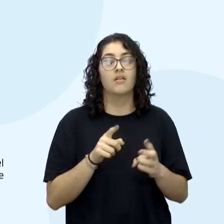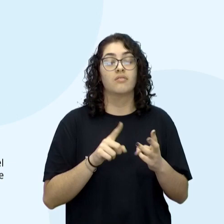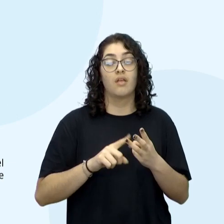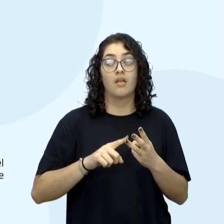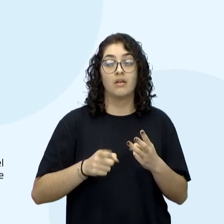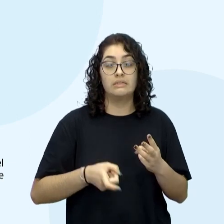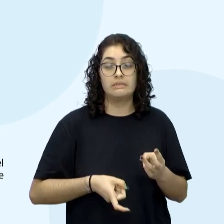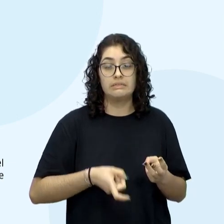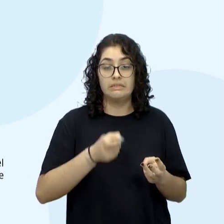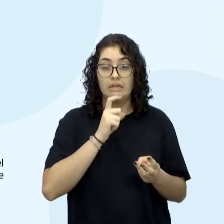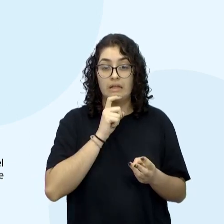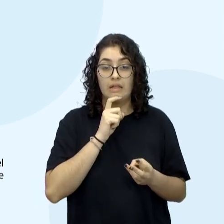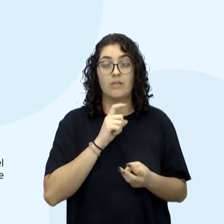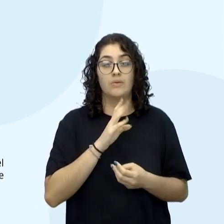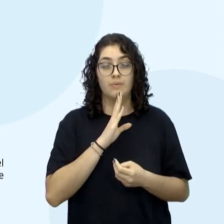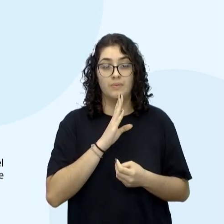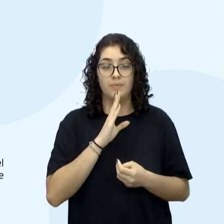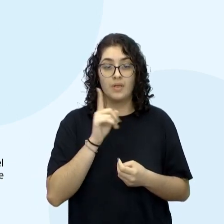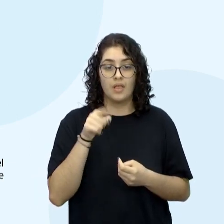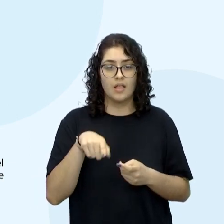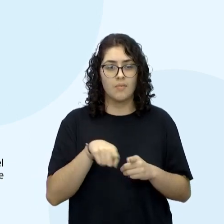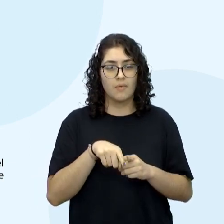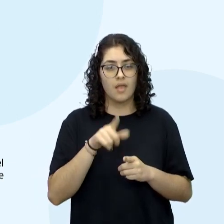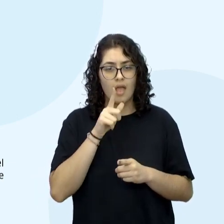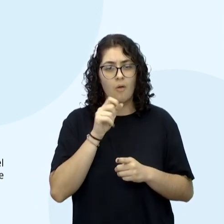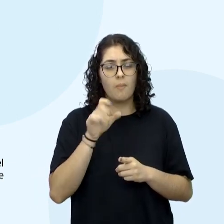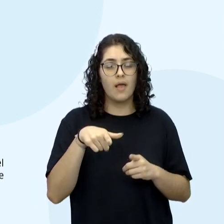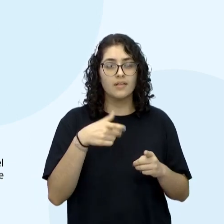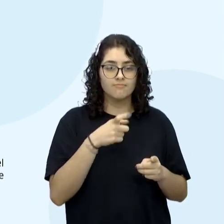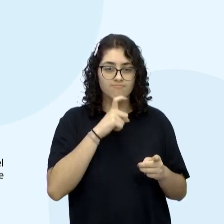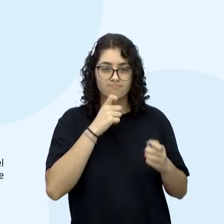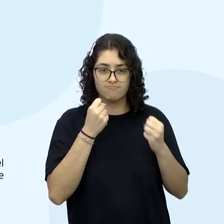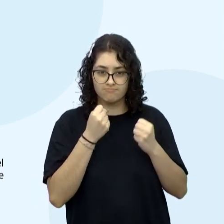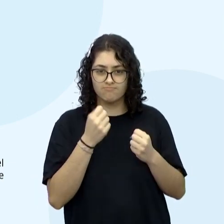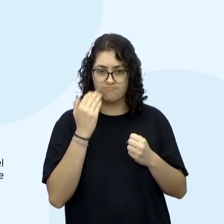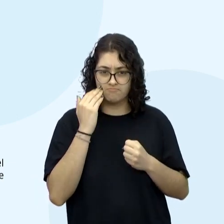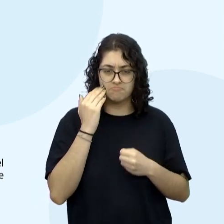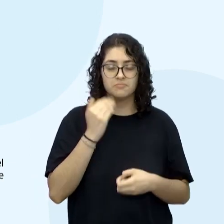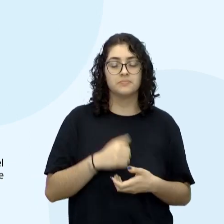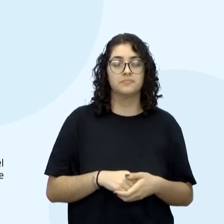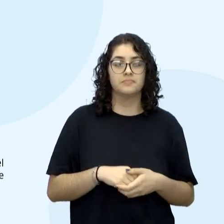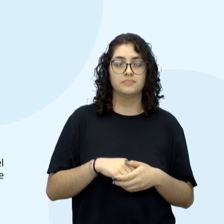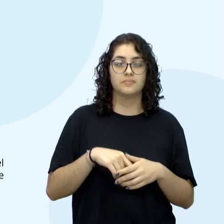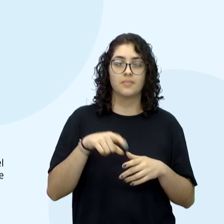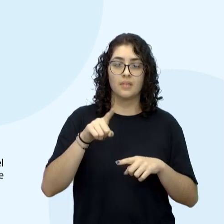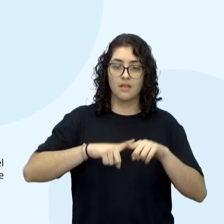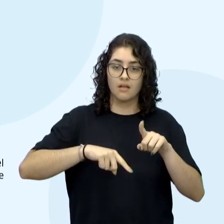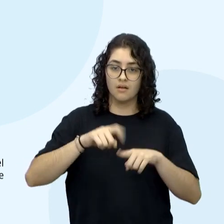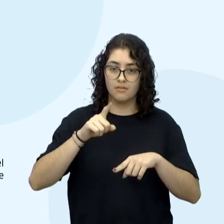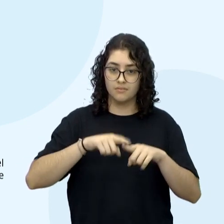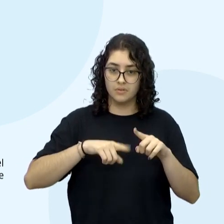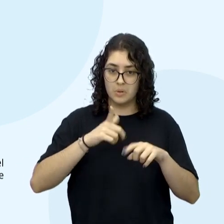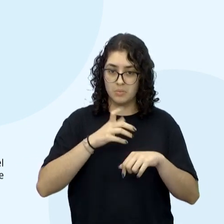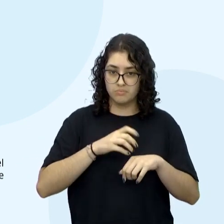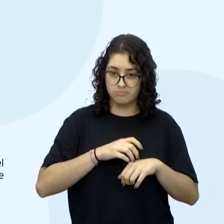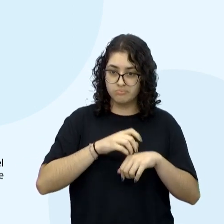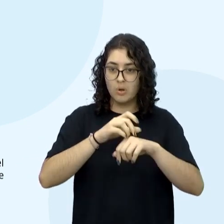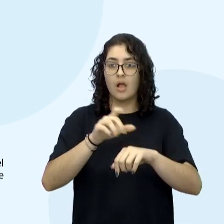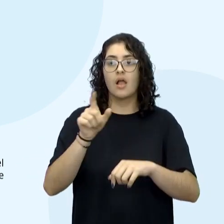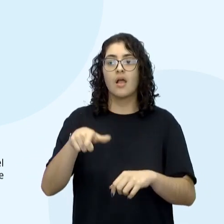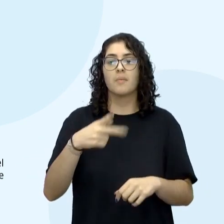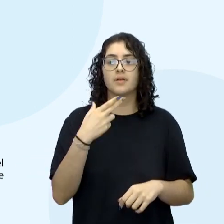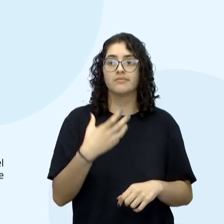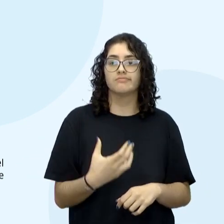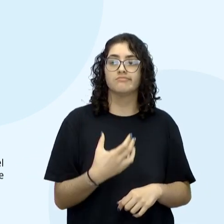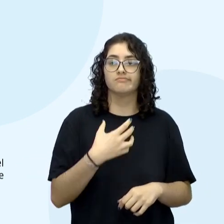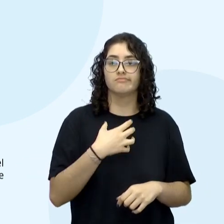para deixar claro, né, gente, o gelo também é água, mas você entendeu a ideia, né? E o material transportado, ele recebe o nome de sedimento.